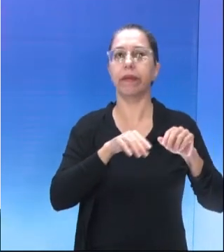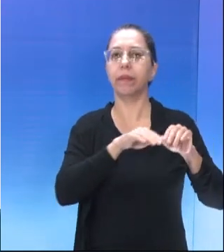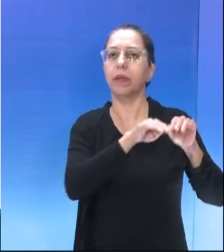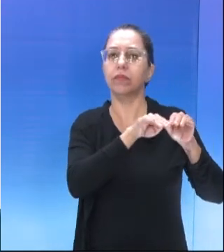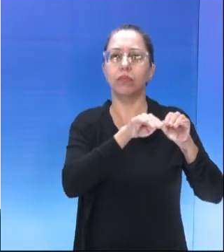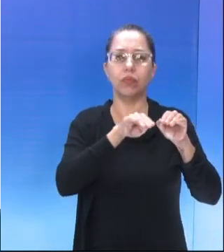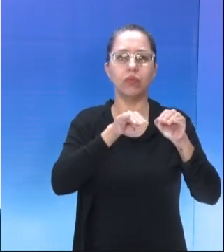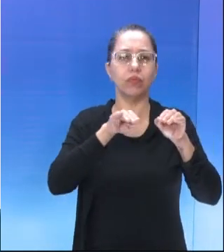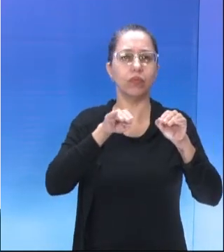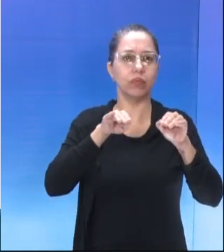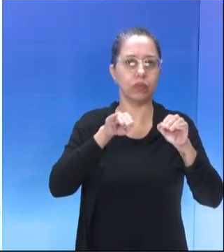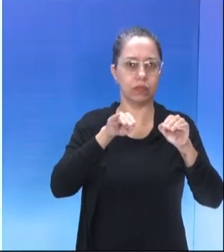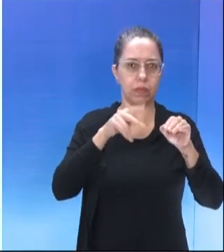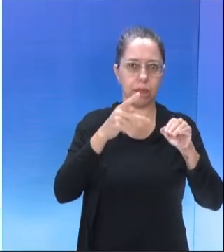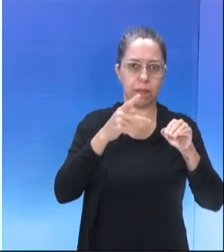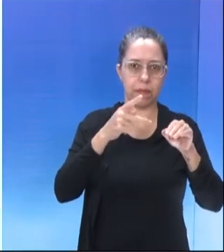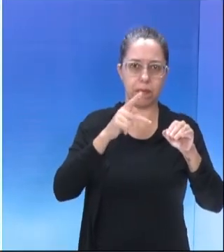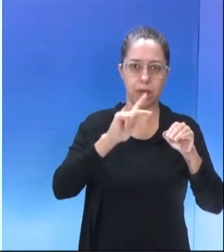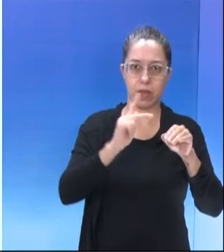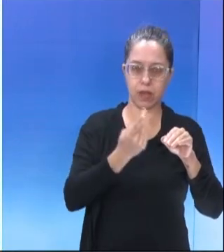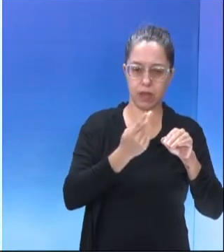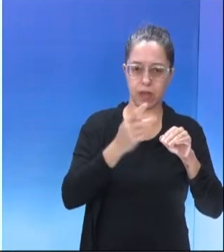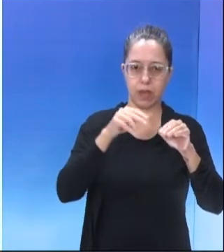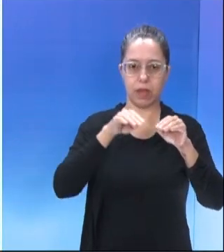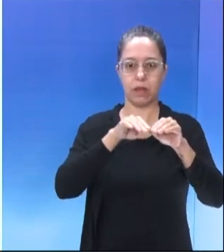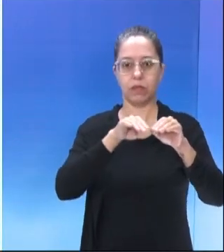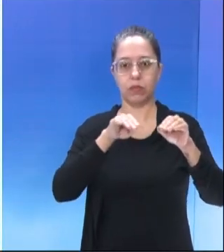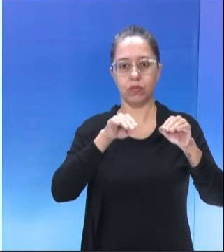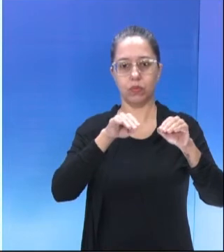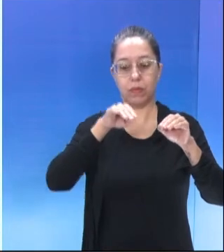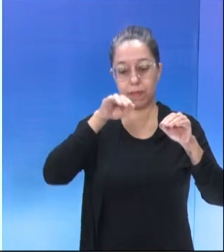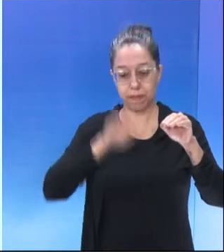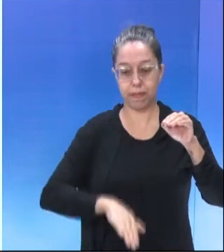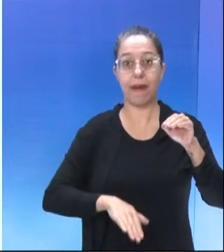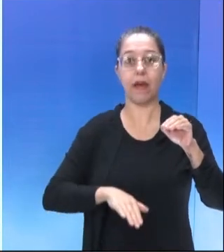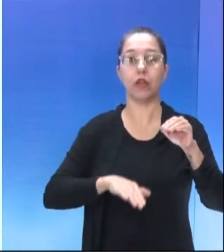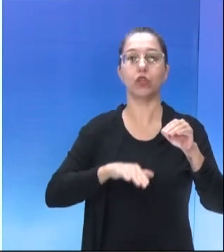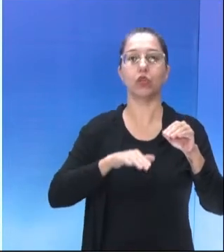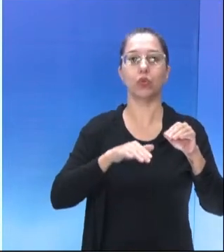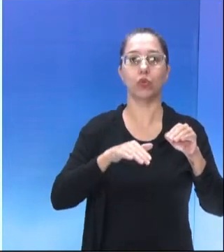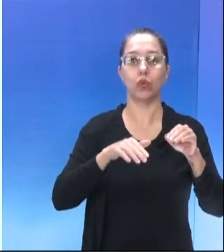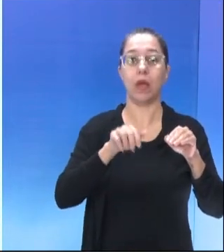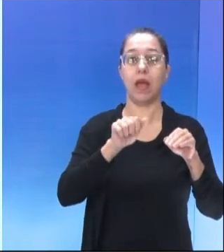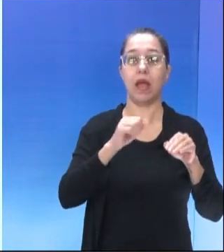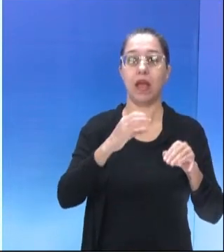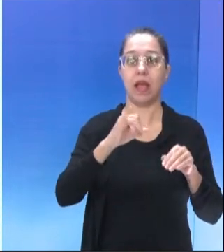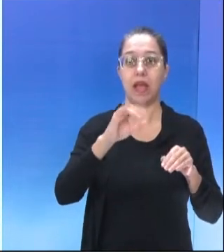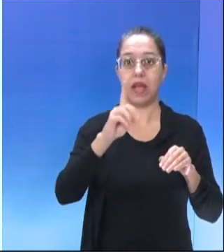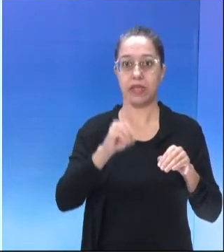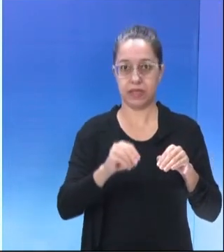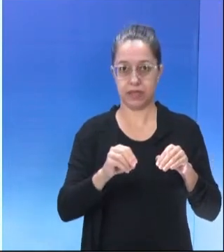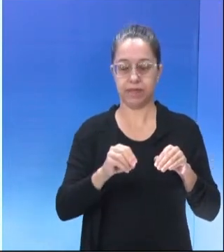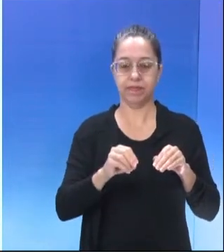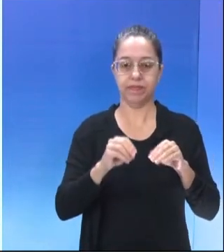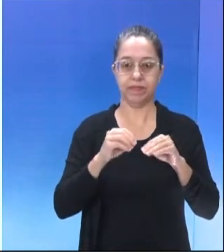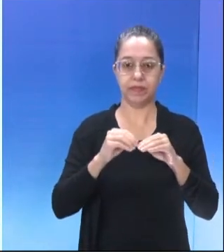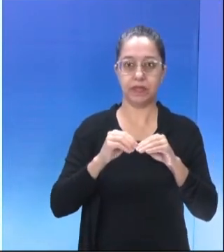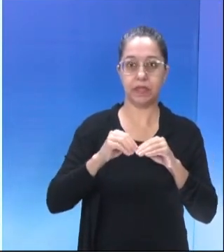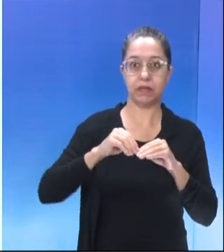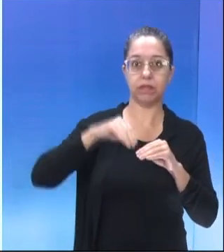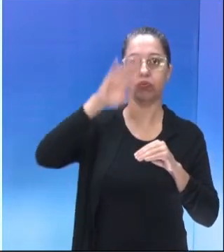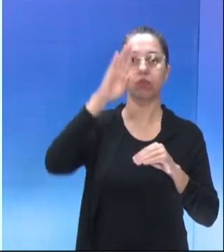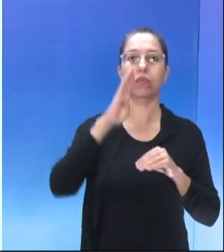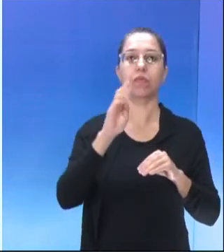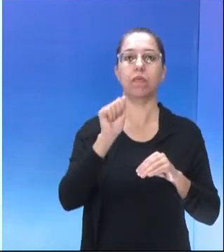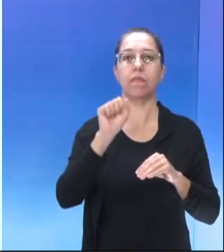meio neutra, né? Abaixo de 7 é uma solução ácida. Acima de 7 é uma